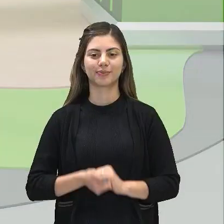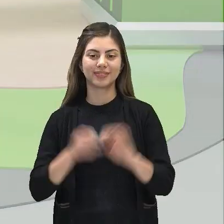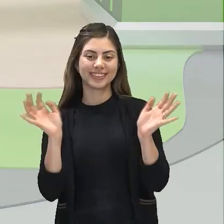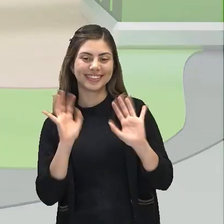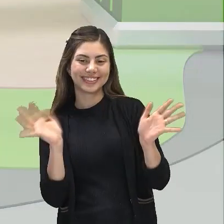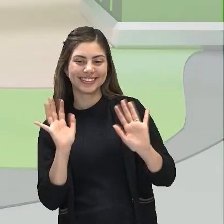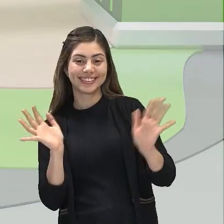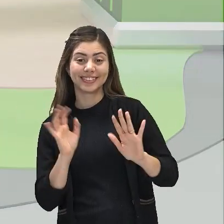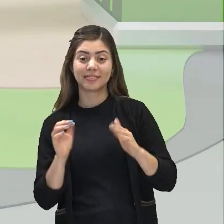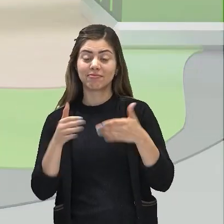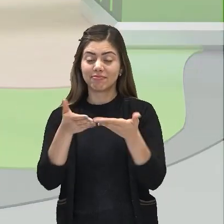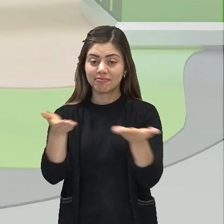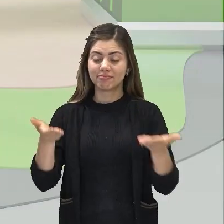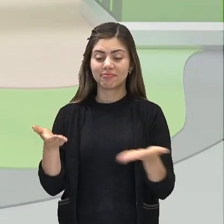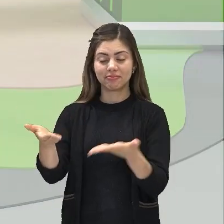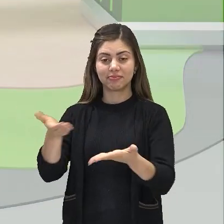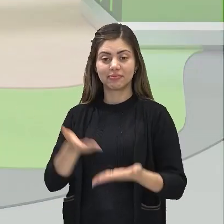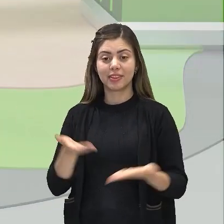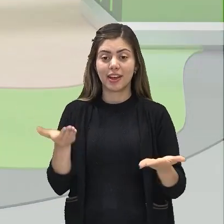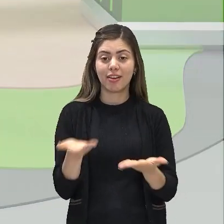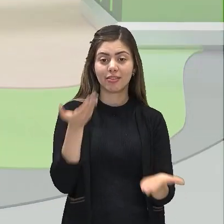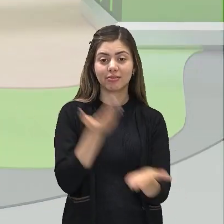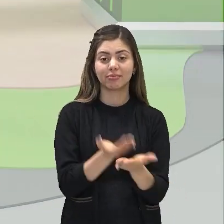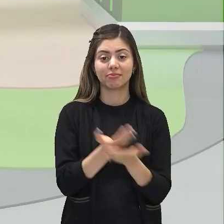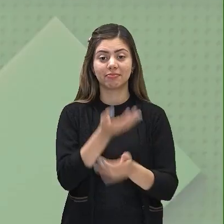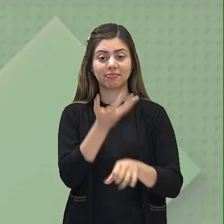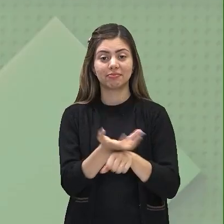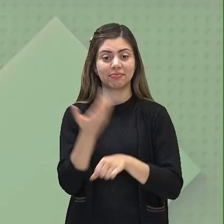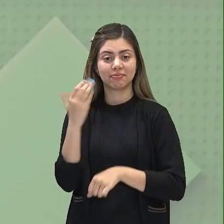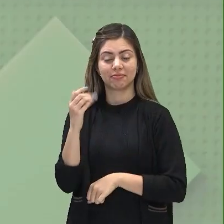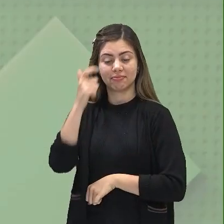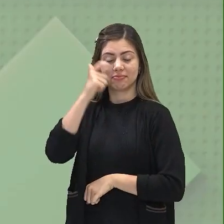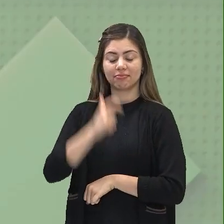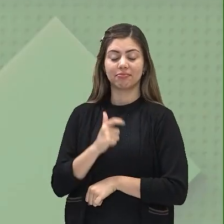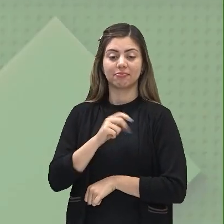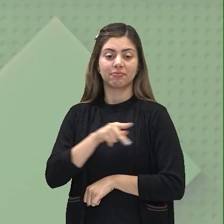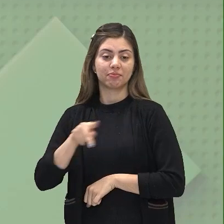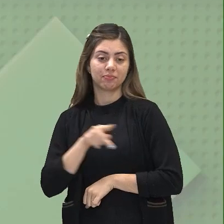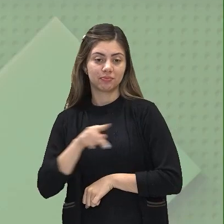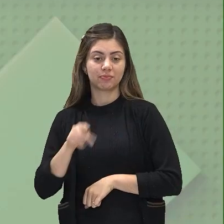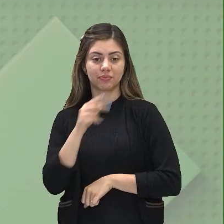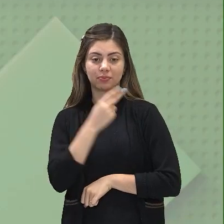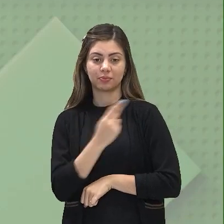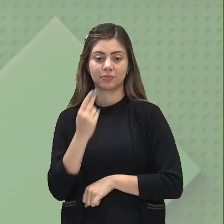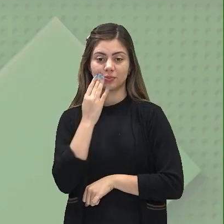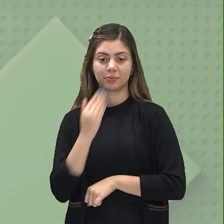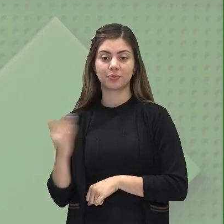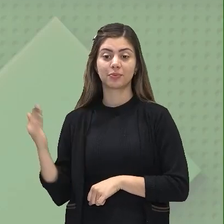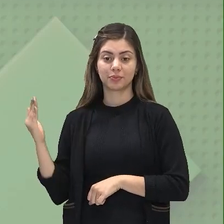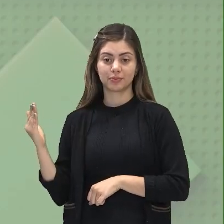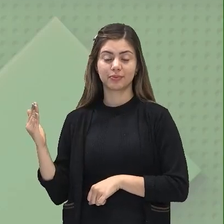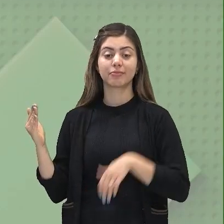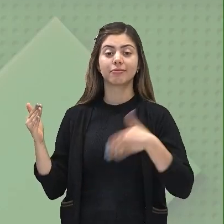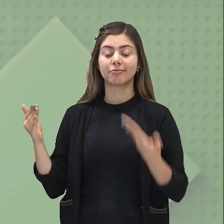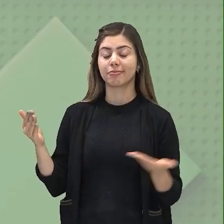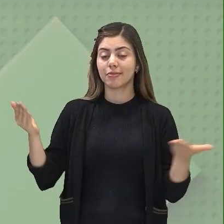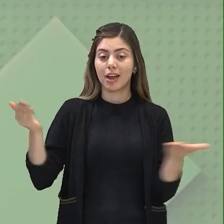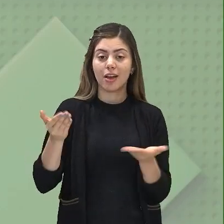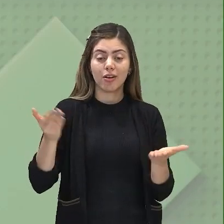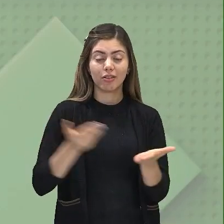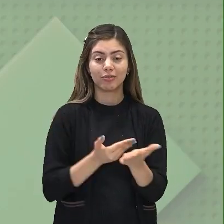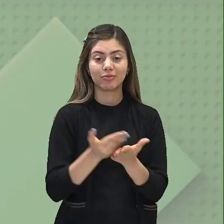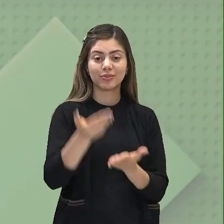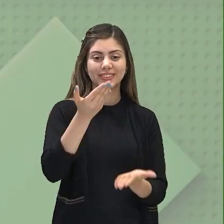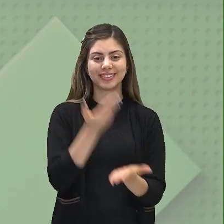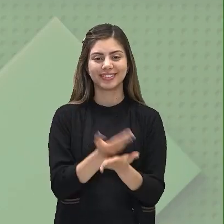Olá, sejam todos muito bem-vindos a mais uma aula de ciências. Eu sou o professor Virgílio Guedes e a partir de agora vocês vão acompanhar